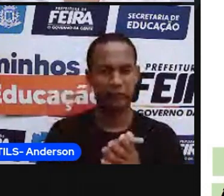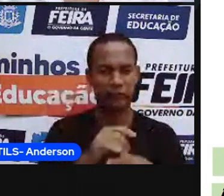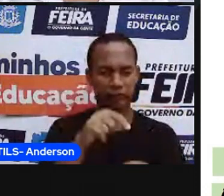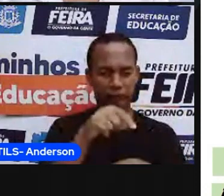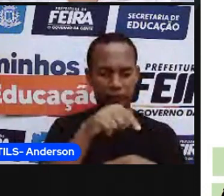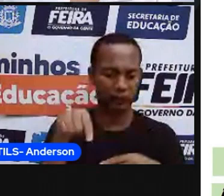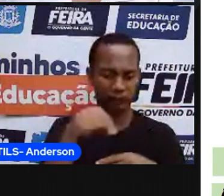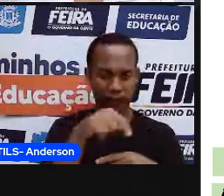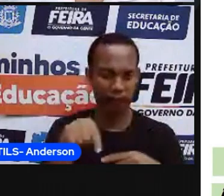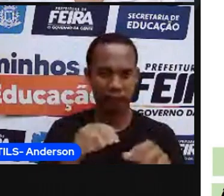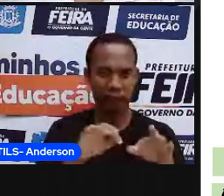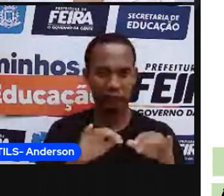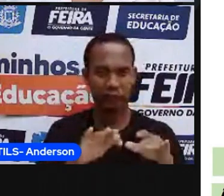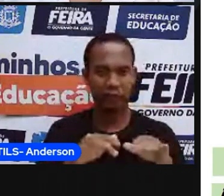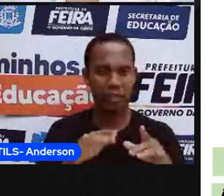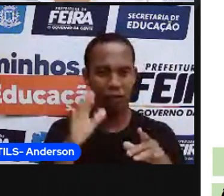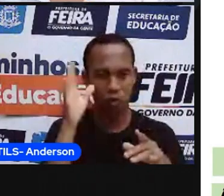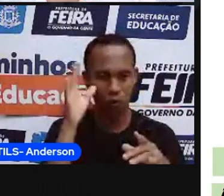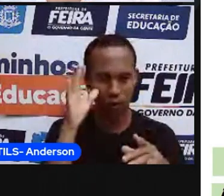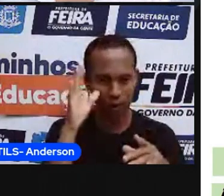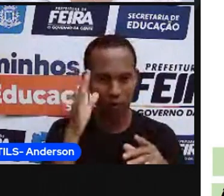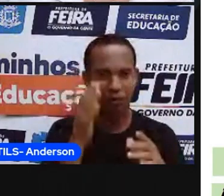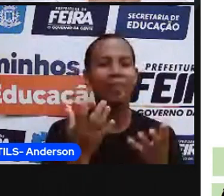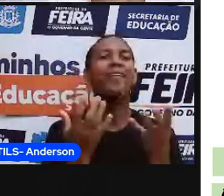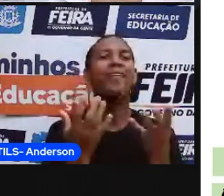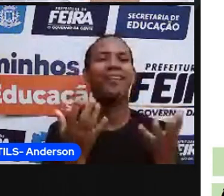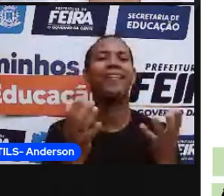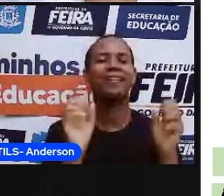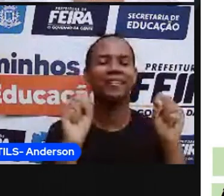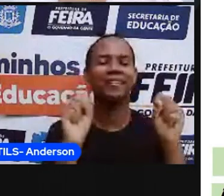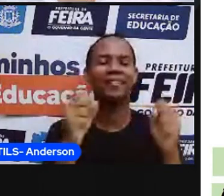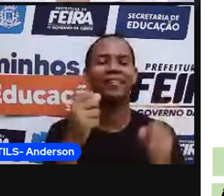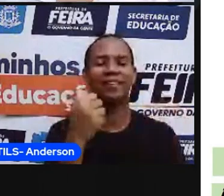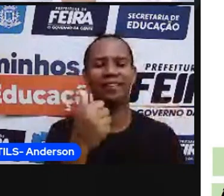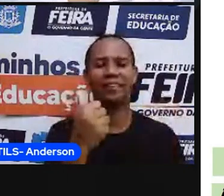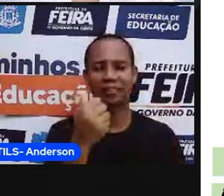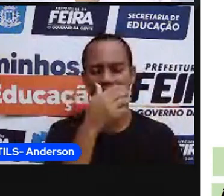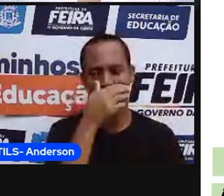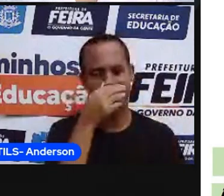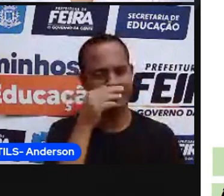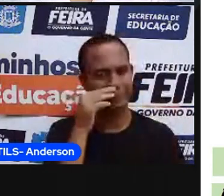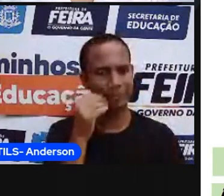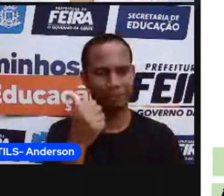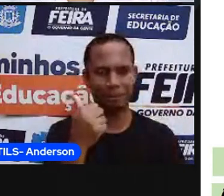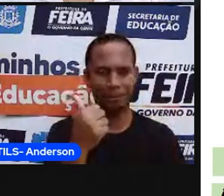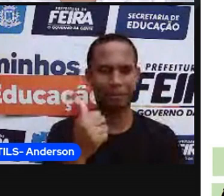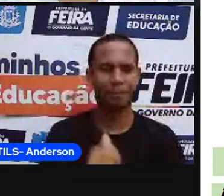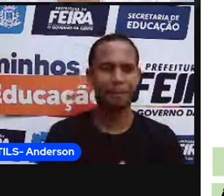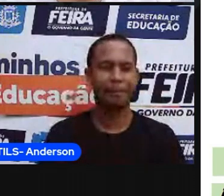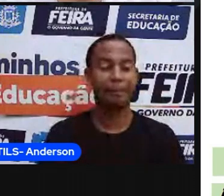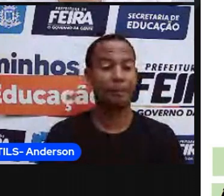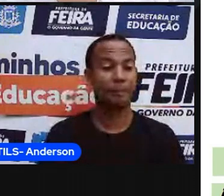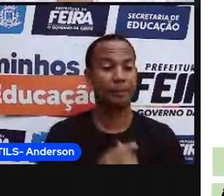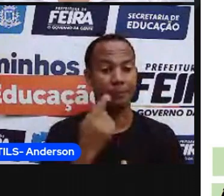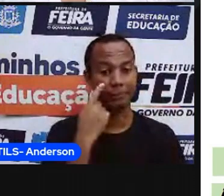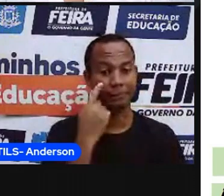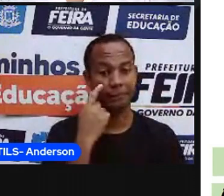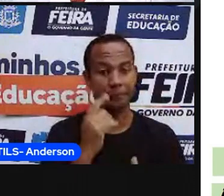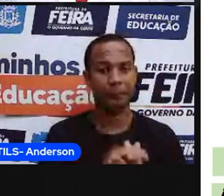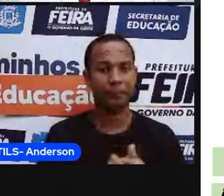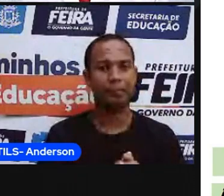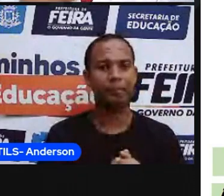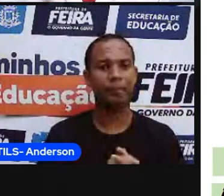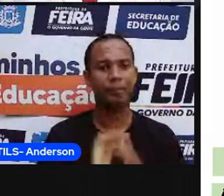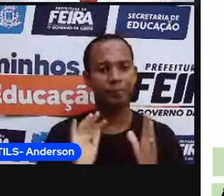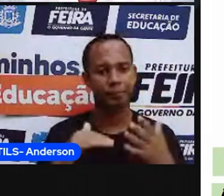embaixo pra gente, que a gente tá curioso. Tá curioso, Anderson? Pro Maria tá curiosa. Então vamos lá.